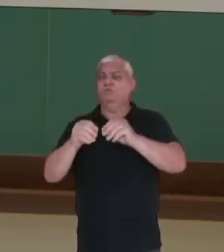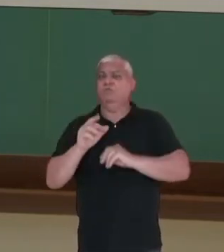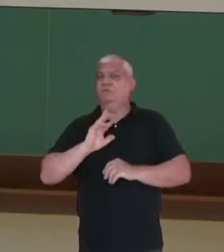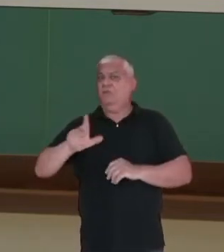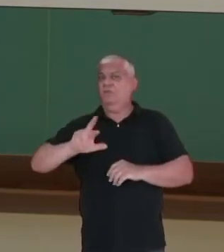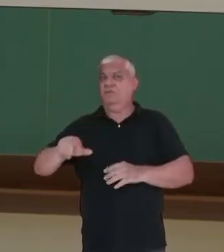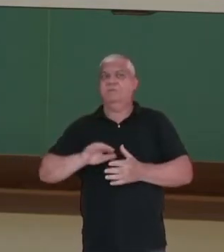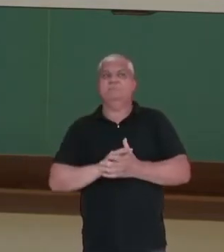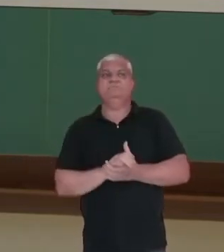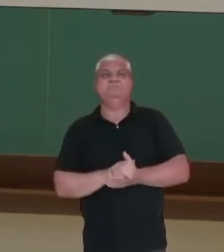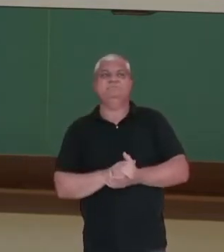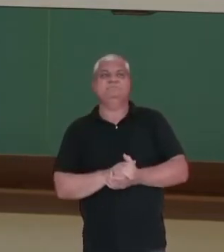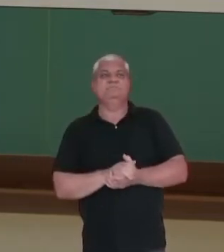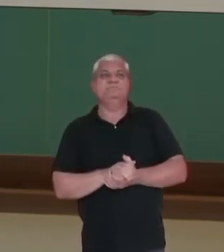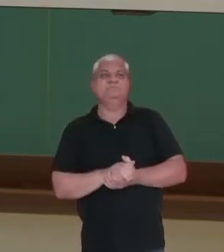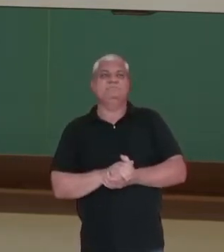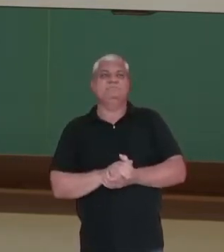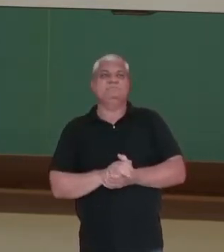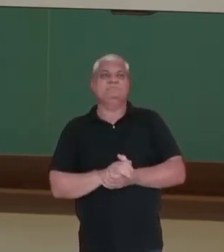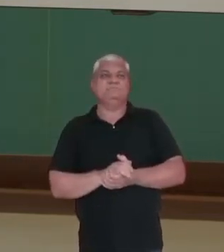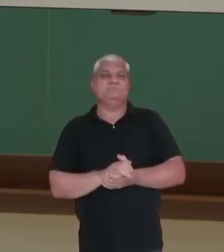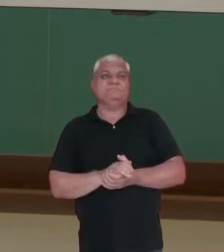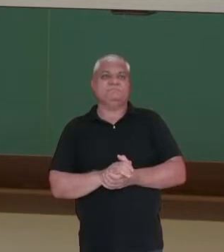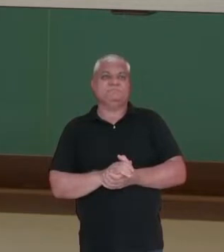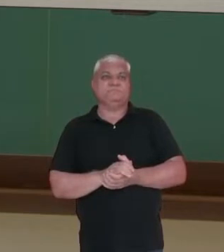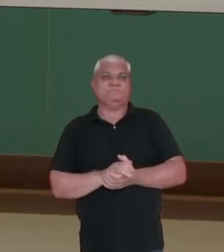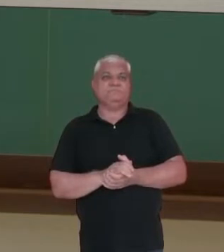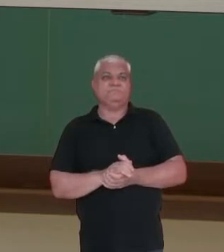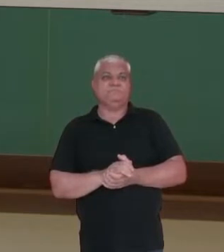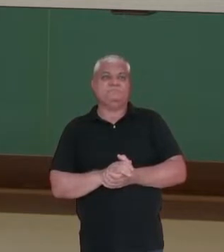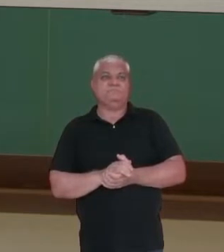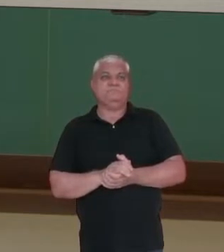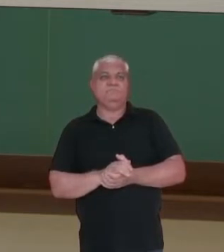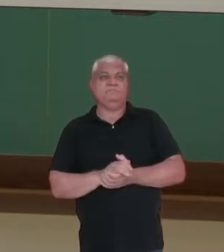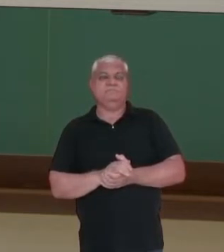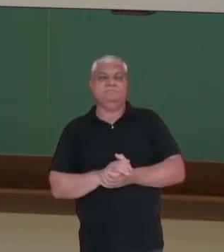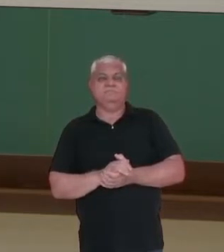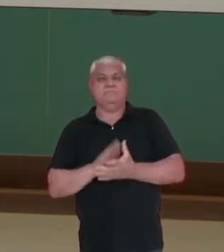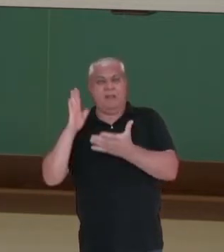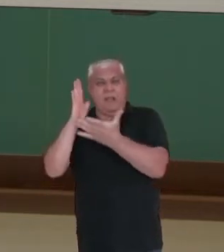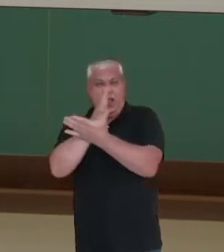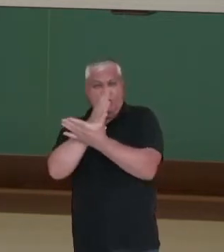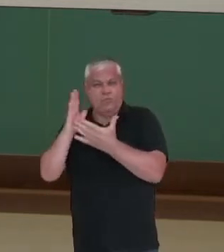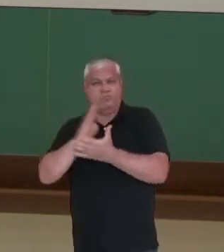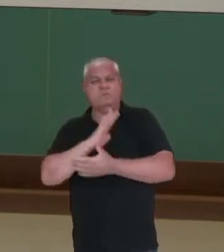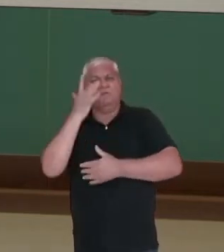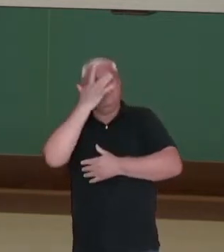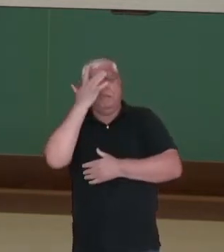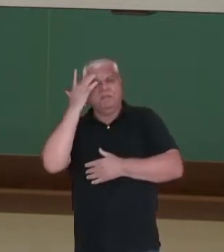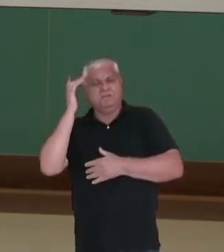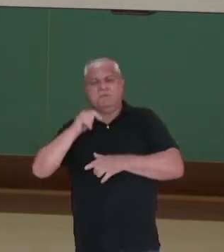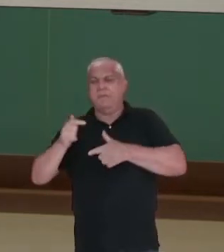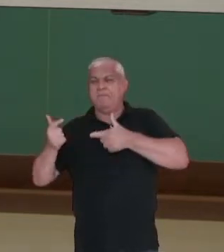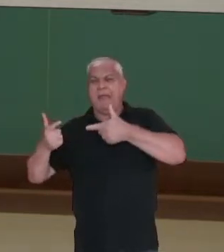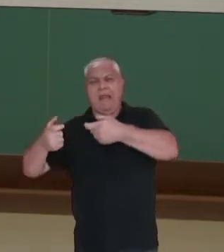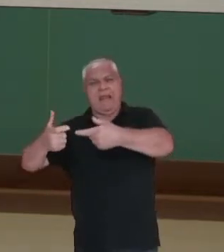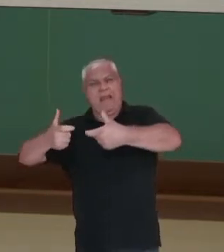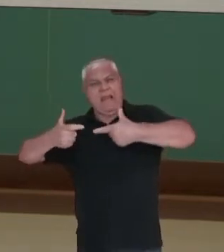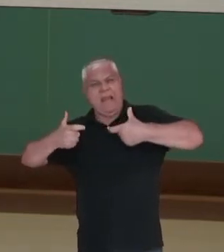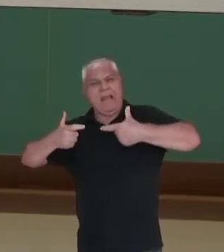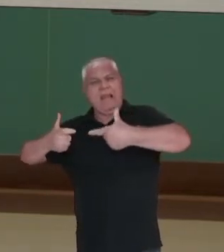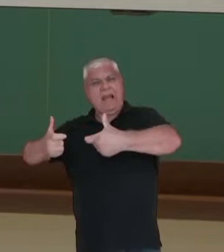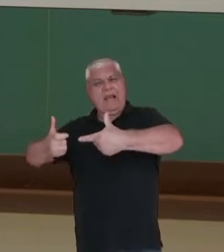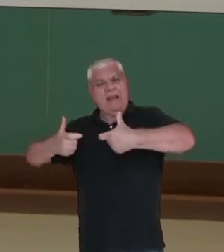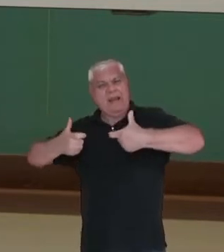daí. Muito bem. Então olha só, algumas pessoas que lutaram, né, para que os países ficassem livres